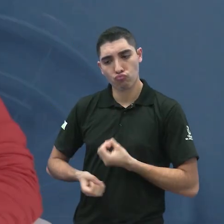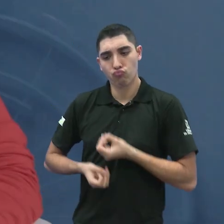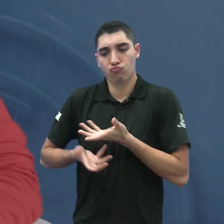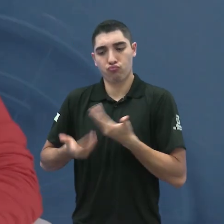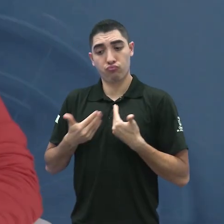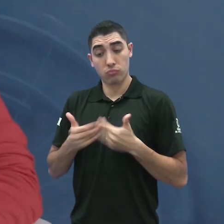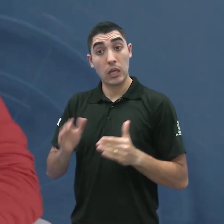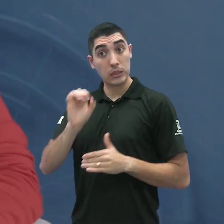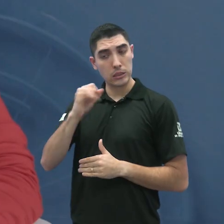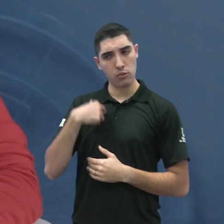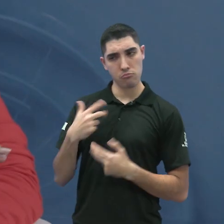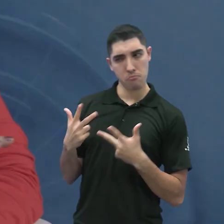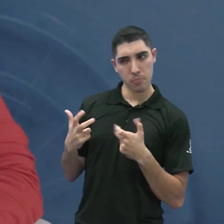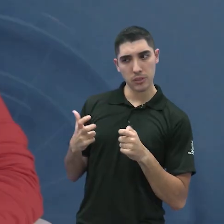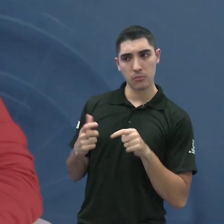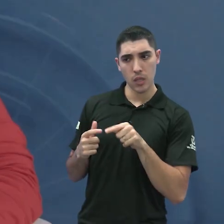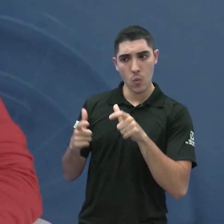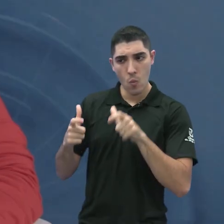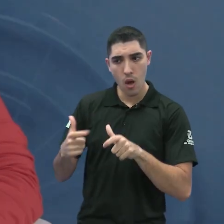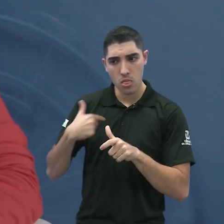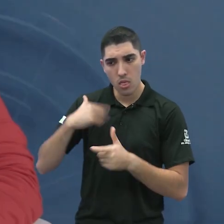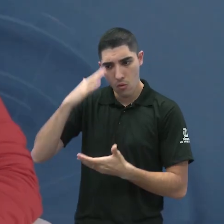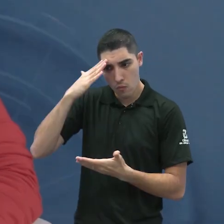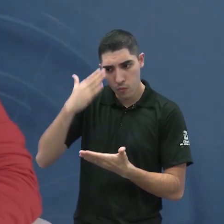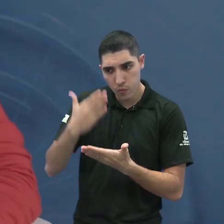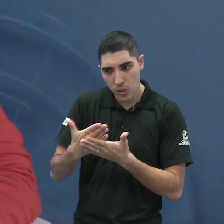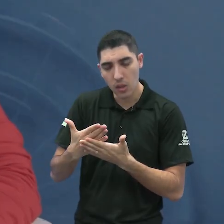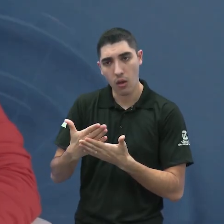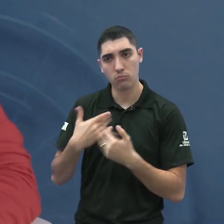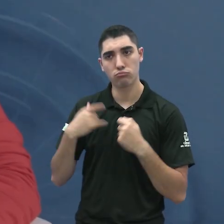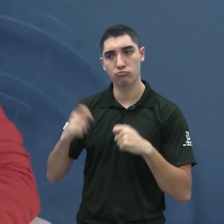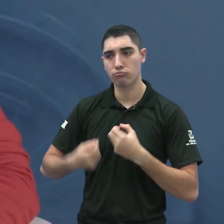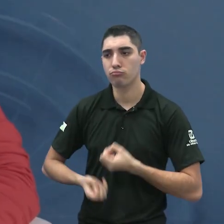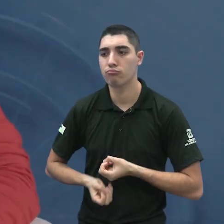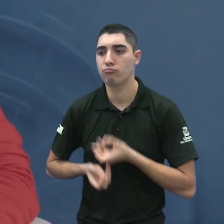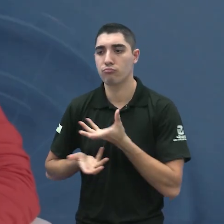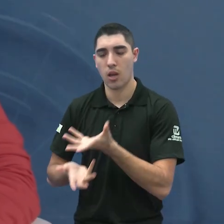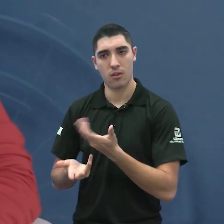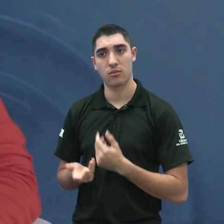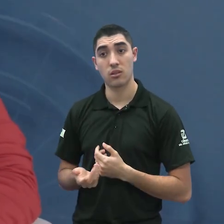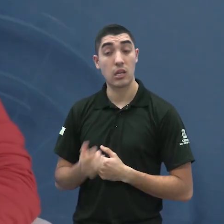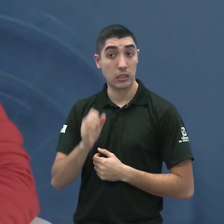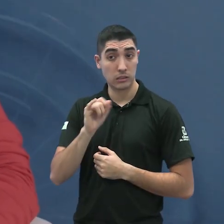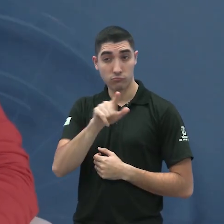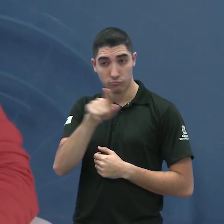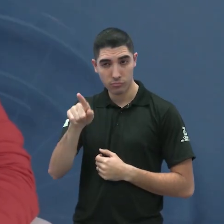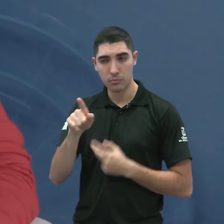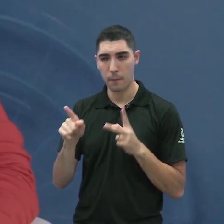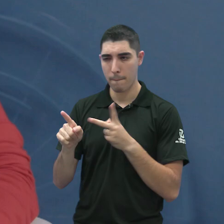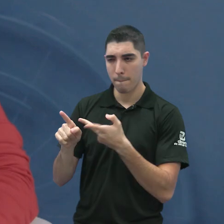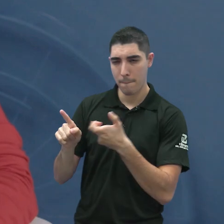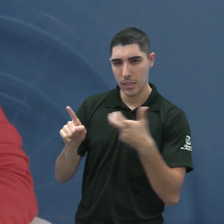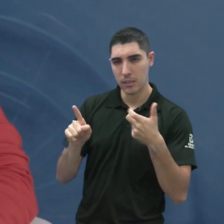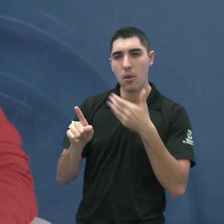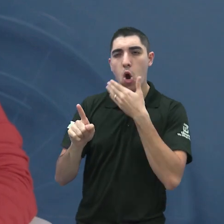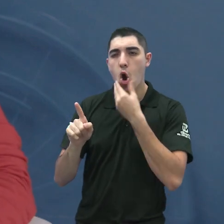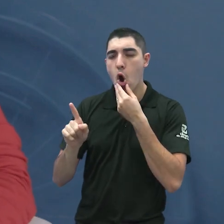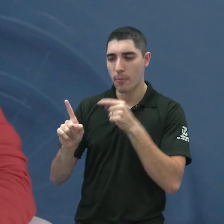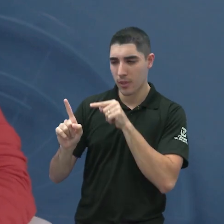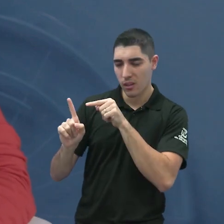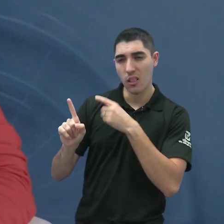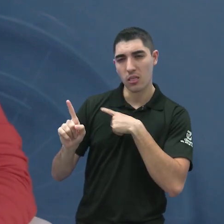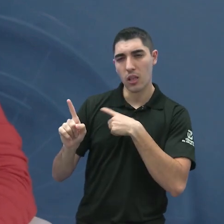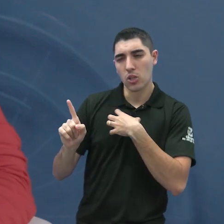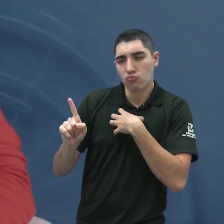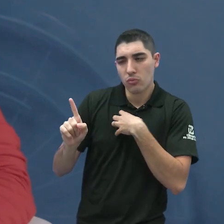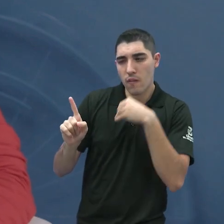sente que ele tem confiança, quando tem uma confiança ali naquele ambiente, isso é bem importante. Quem convive com homens e